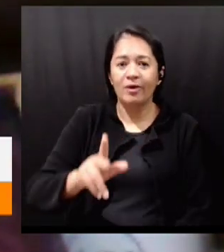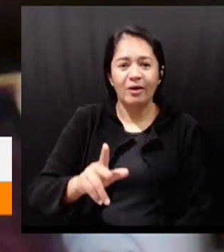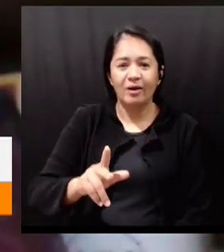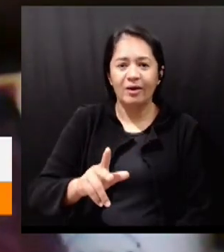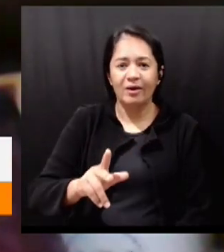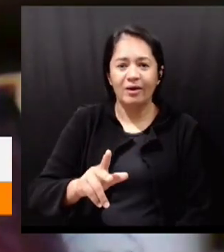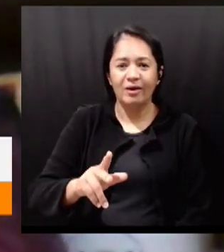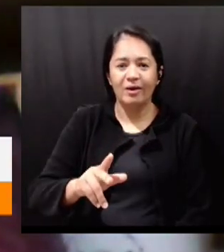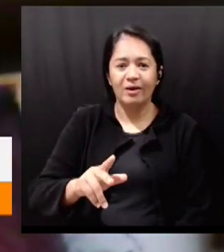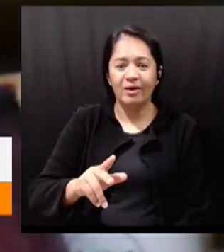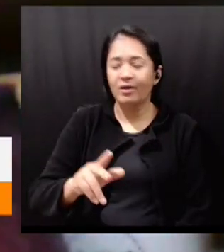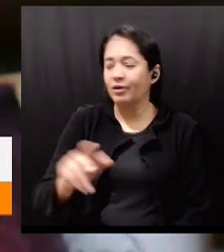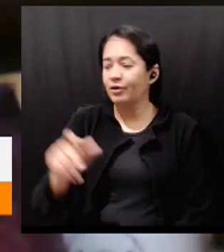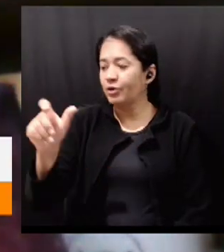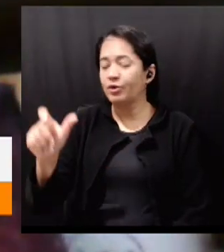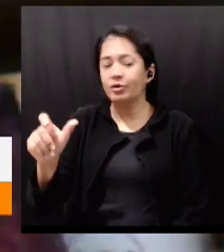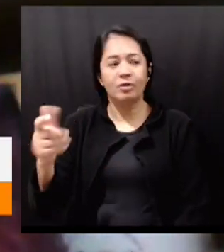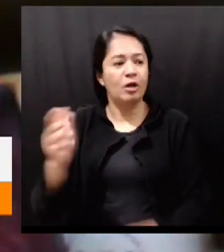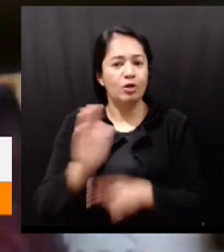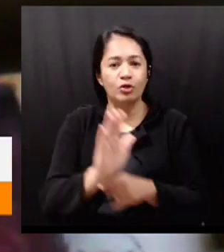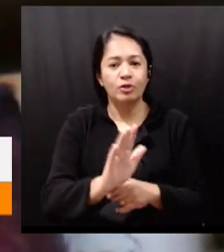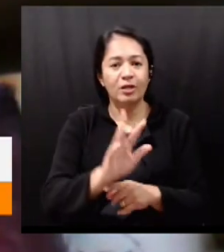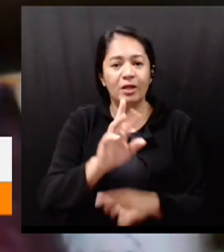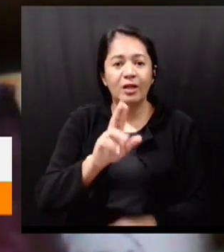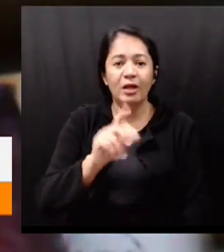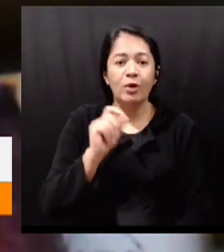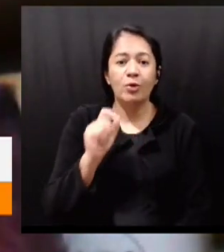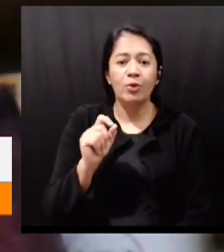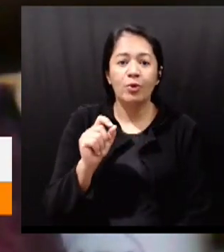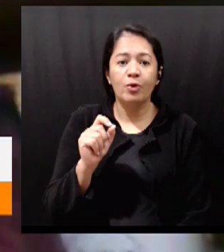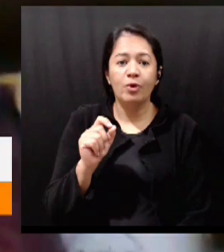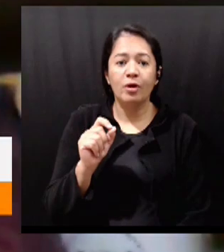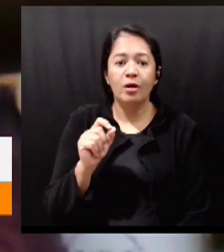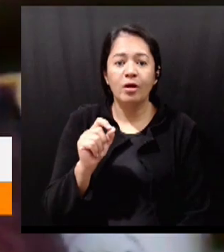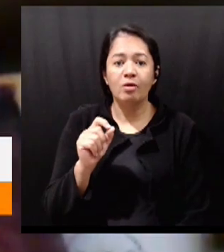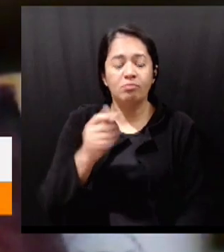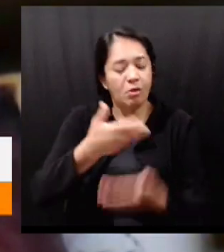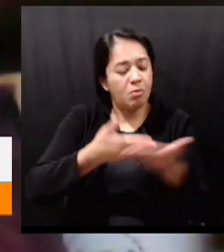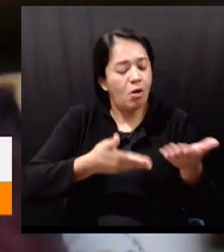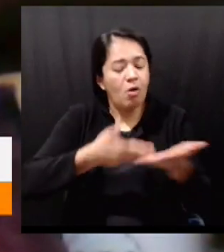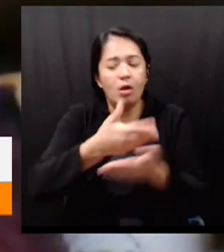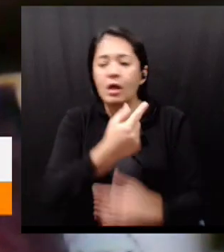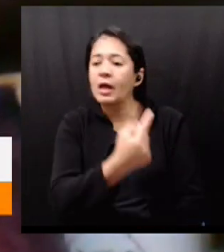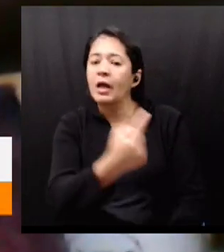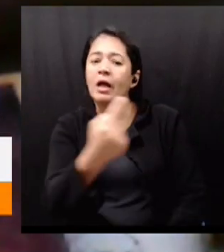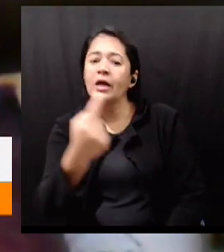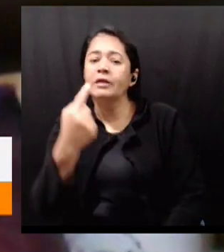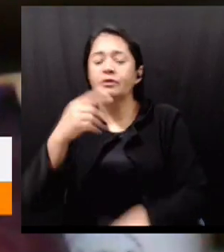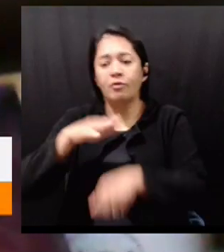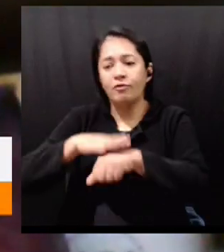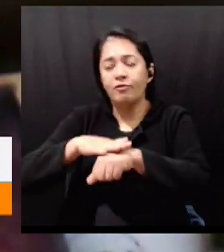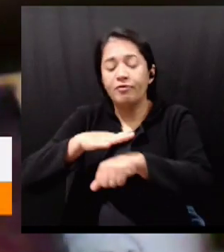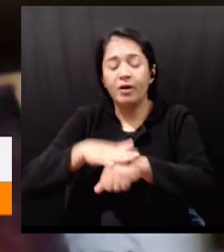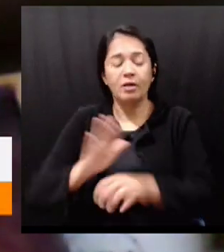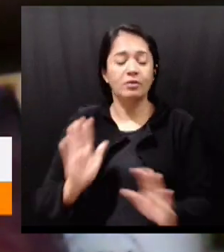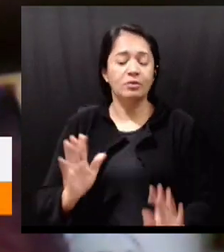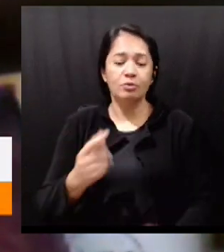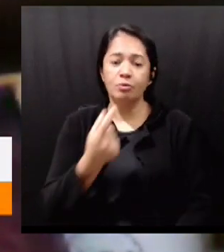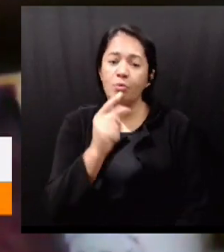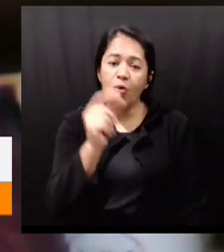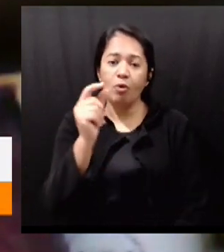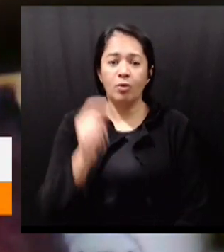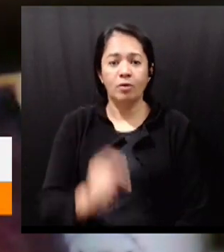dos outros. É uma colaboração, cada um fazendo a sua parte. Mas existem